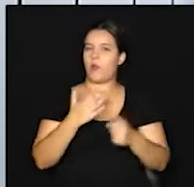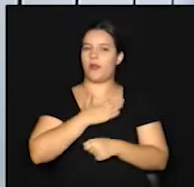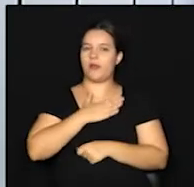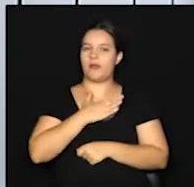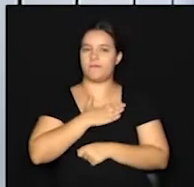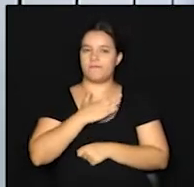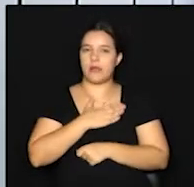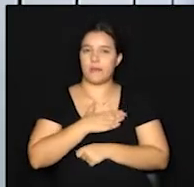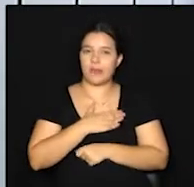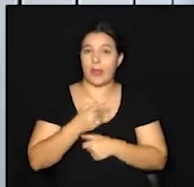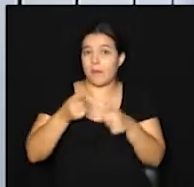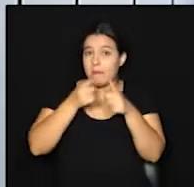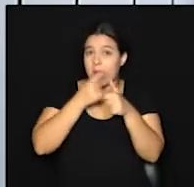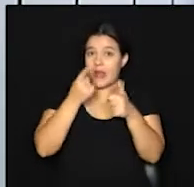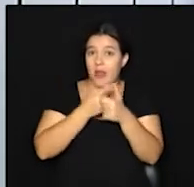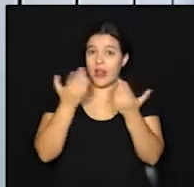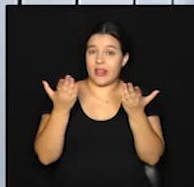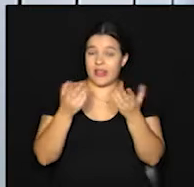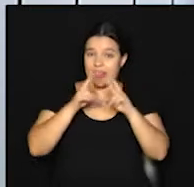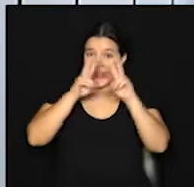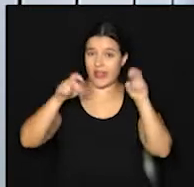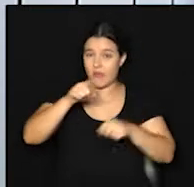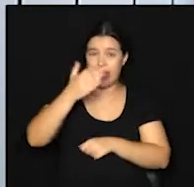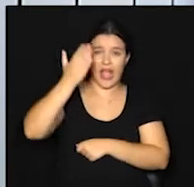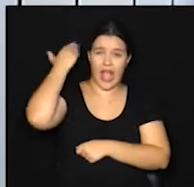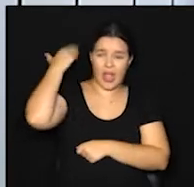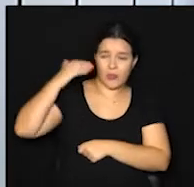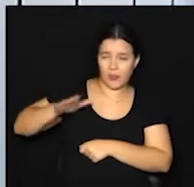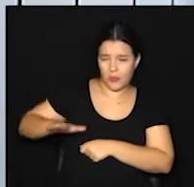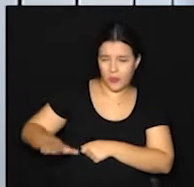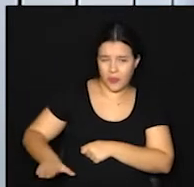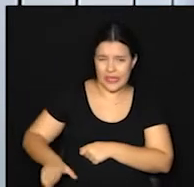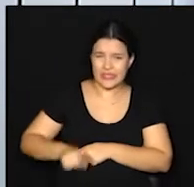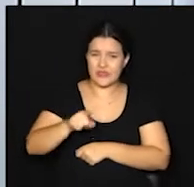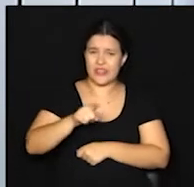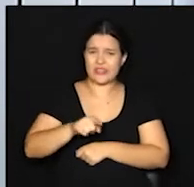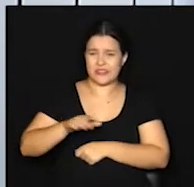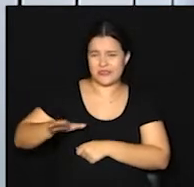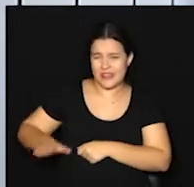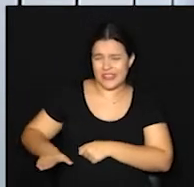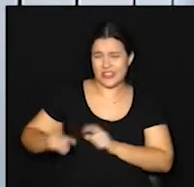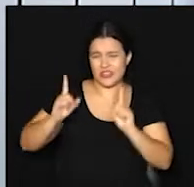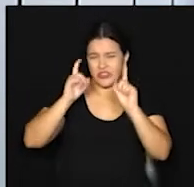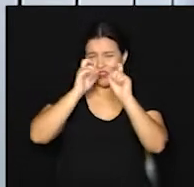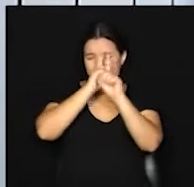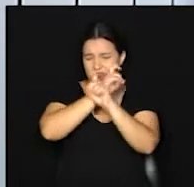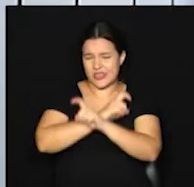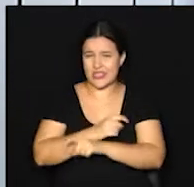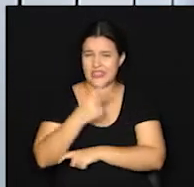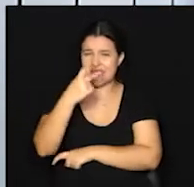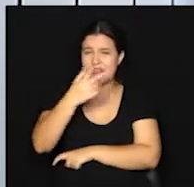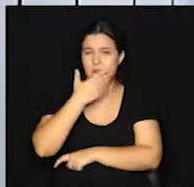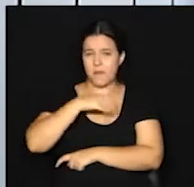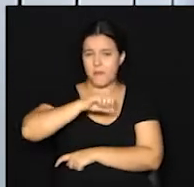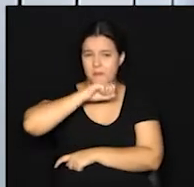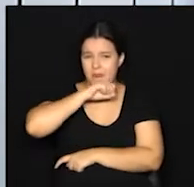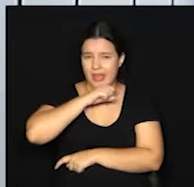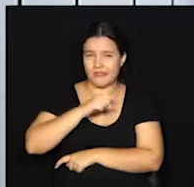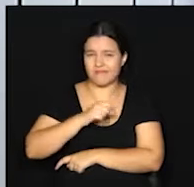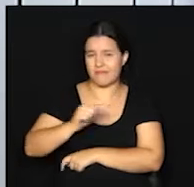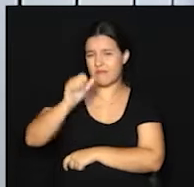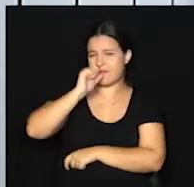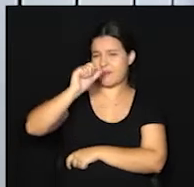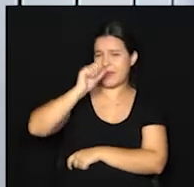sua infância. Pelo relato que eu fiz, foi uma infância muito difícil, já que o seu pai era alcoólatra e a